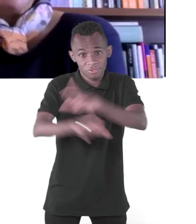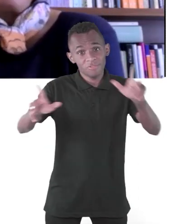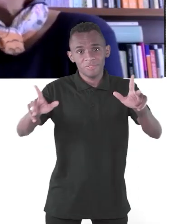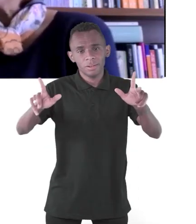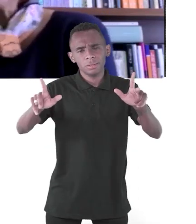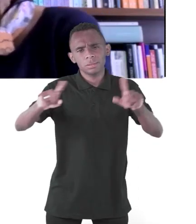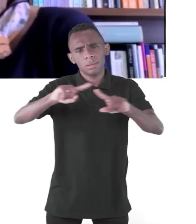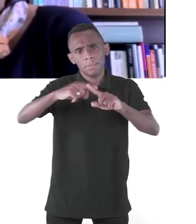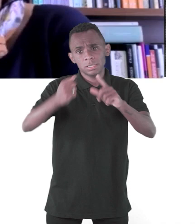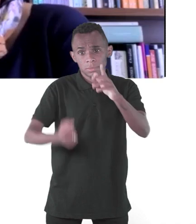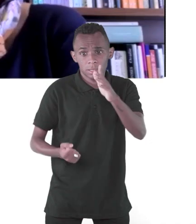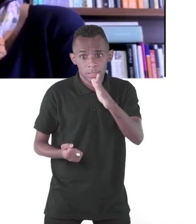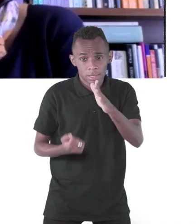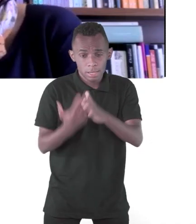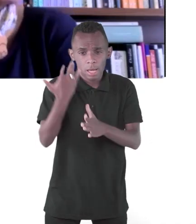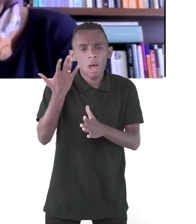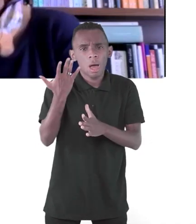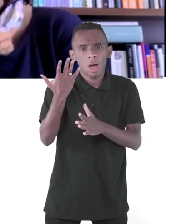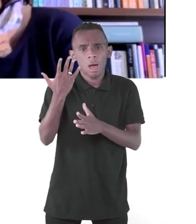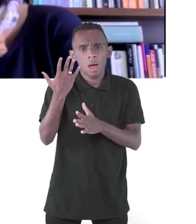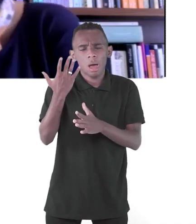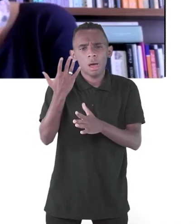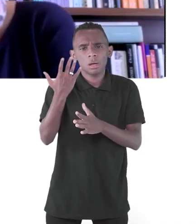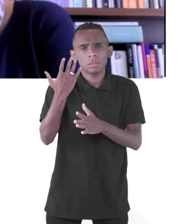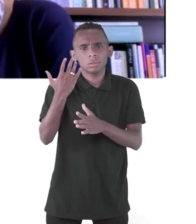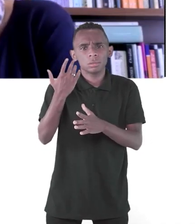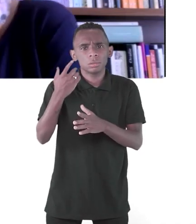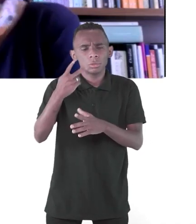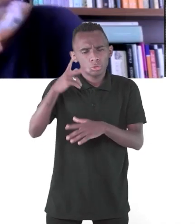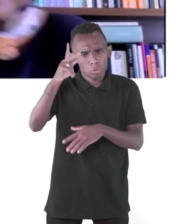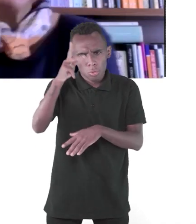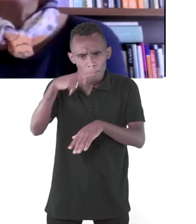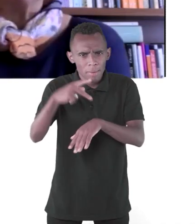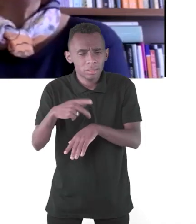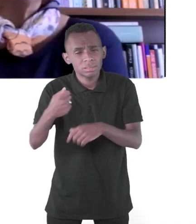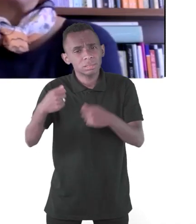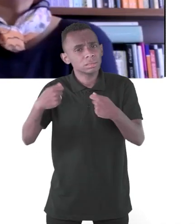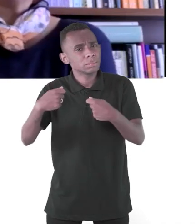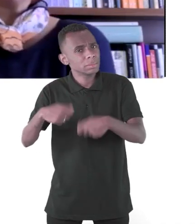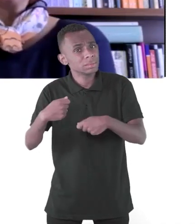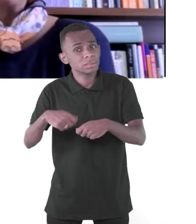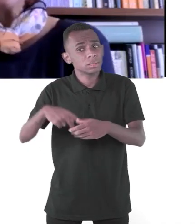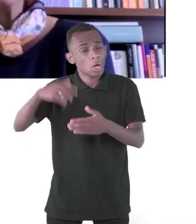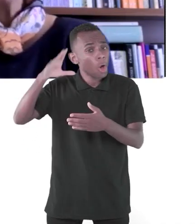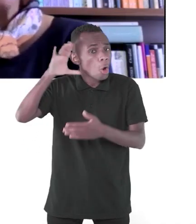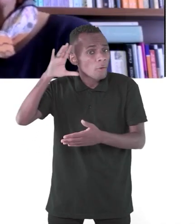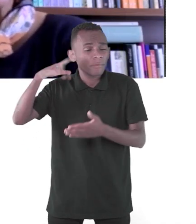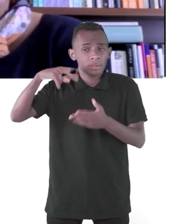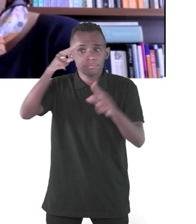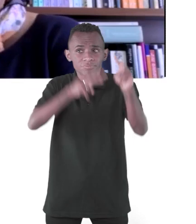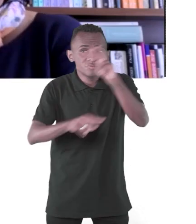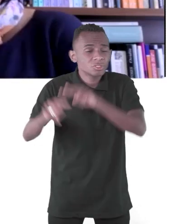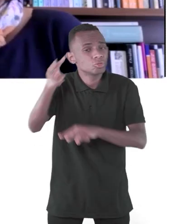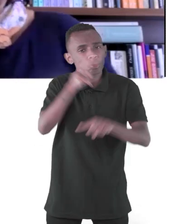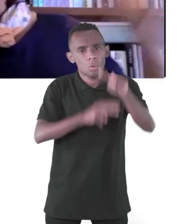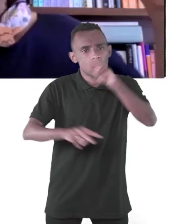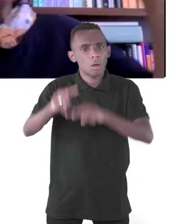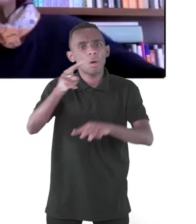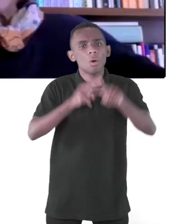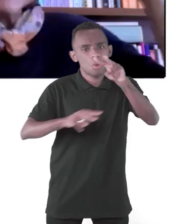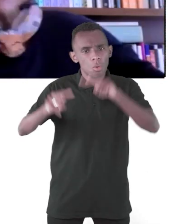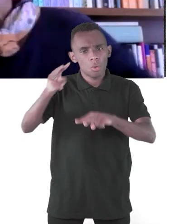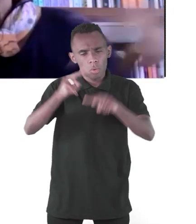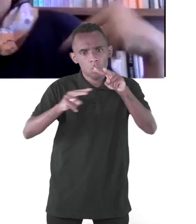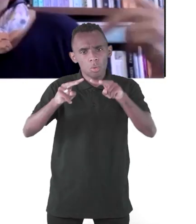né? Agora, para ser original e diferente num país de ataúfos, você tem que ter ouvido o ataúfo. Tá. É isso que eu estou dizendo. Porque não